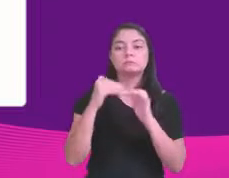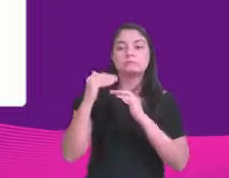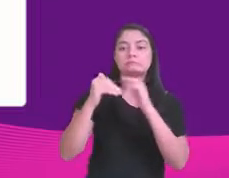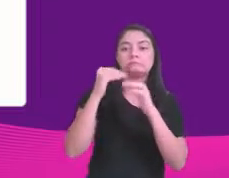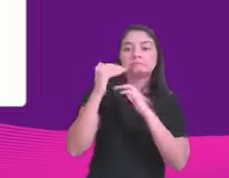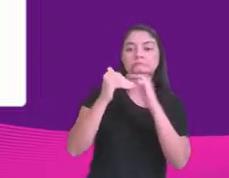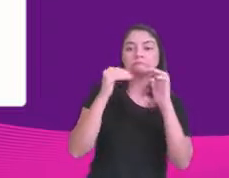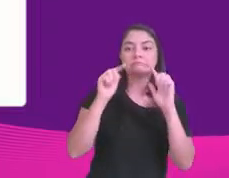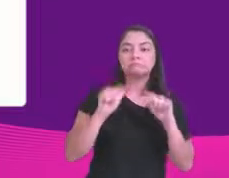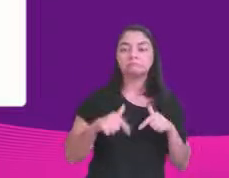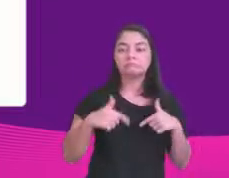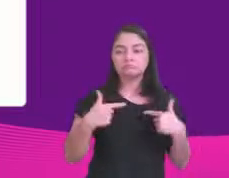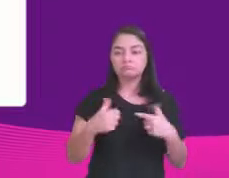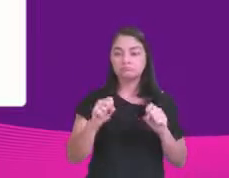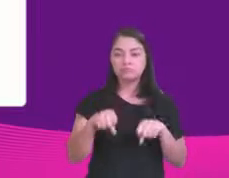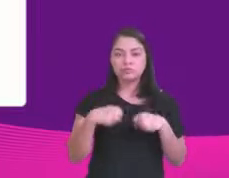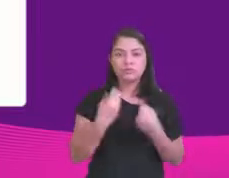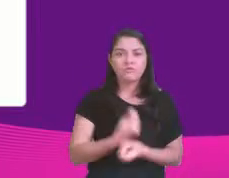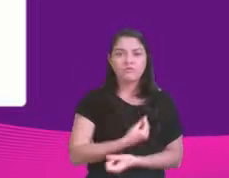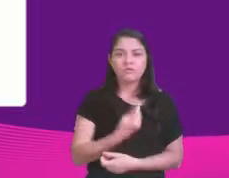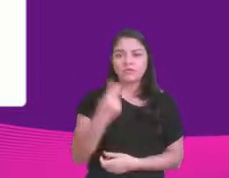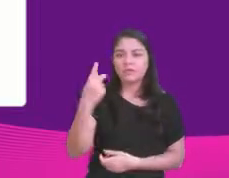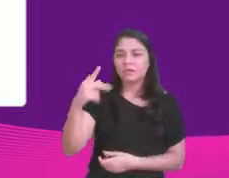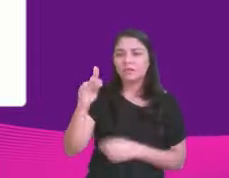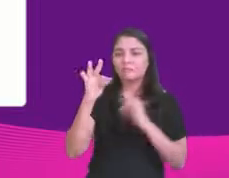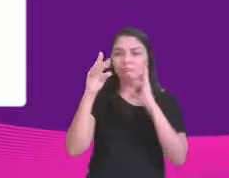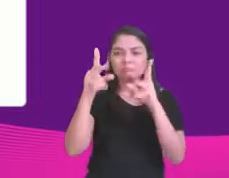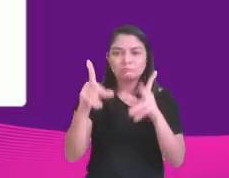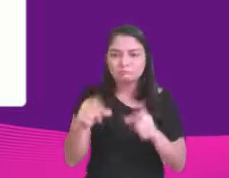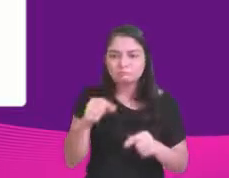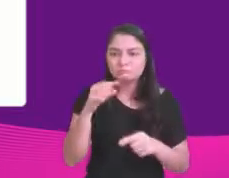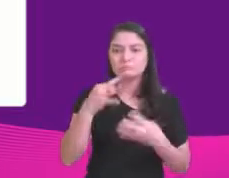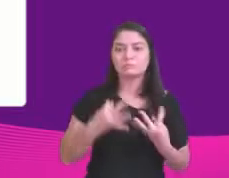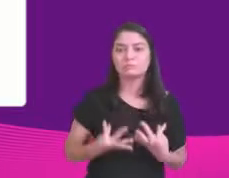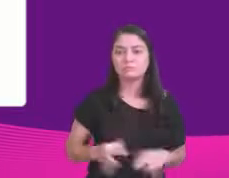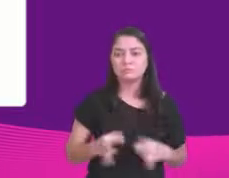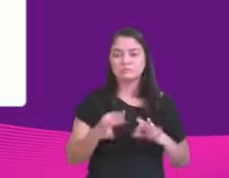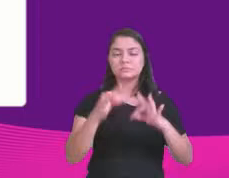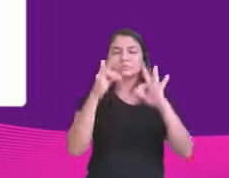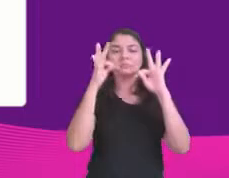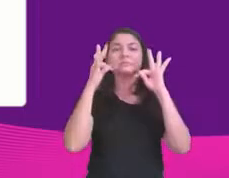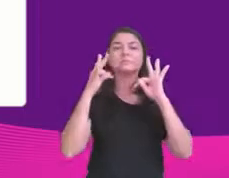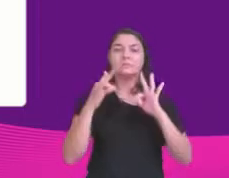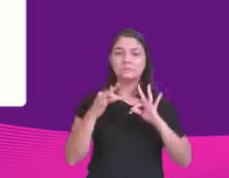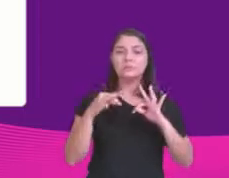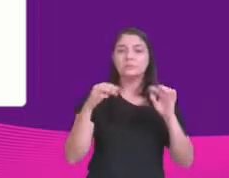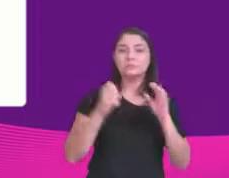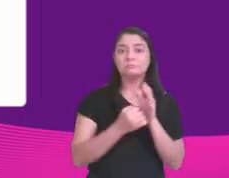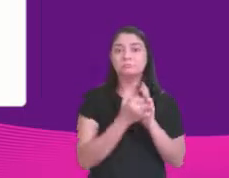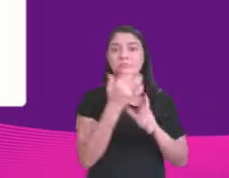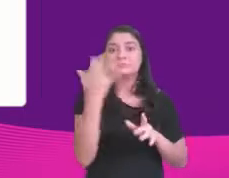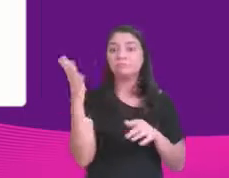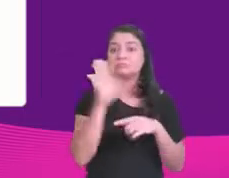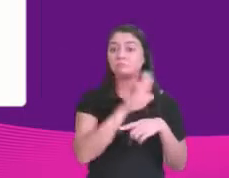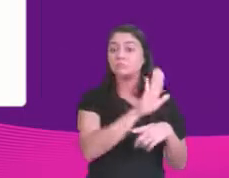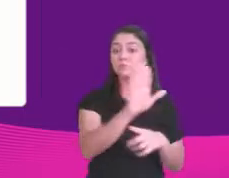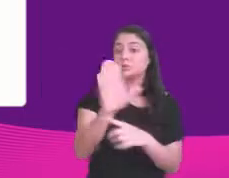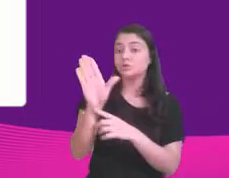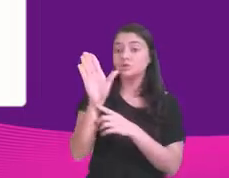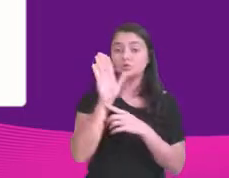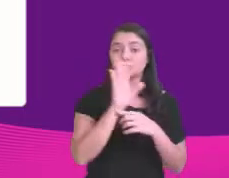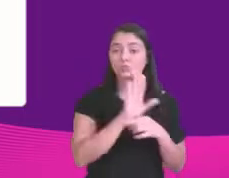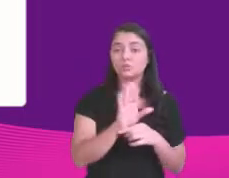dedicou praticamente uma vida ao tratamento da carcinomatose peritoneal, e isso veio ajudar muito